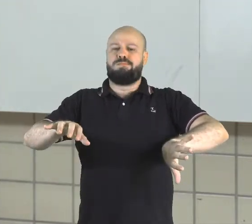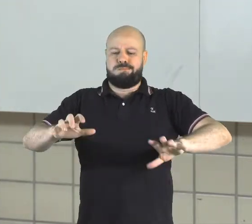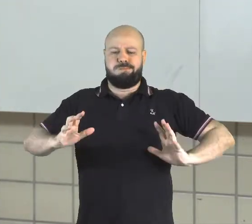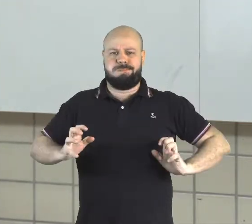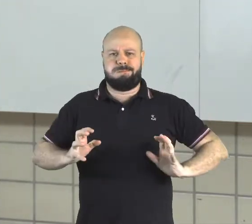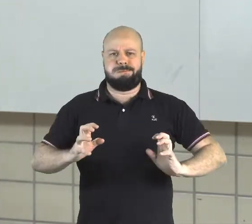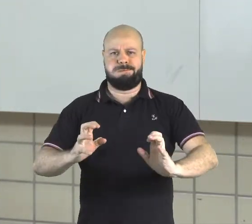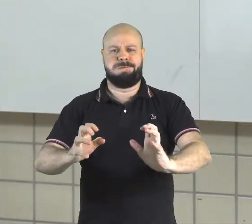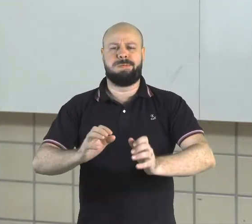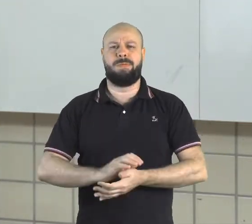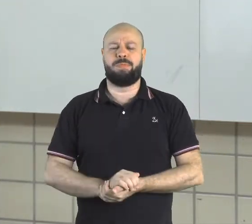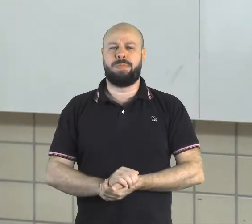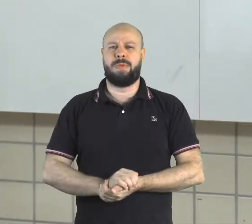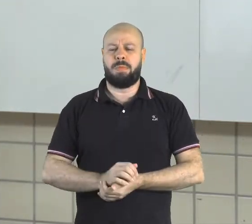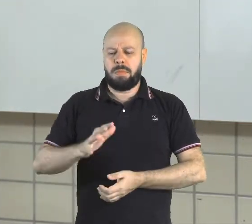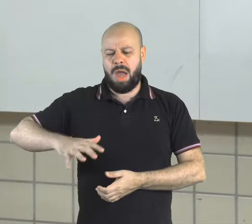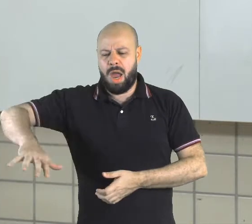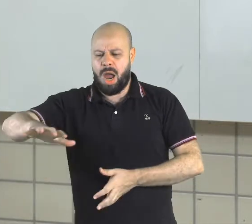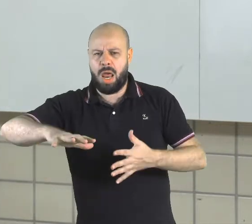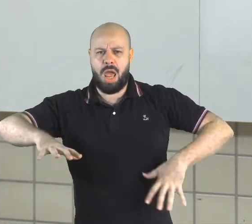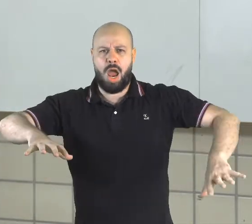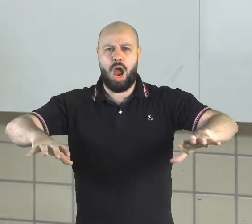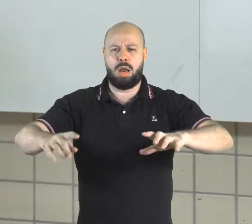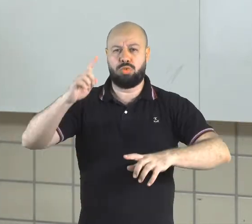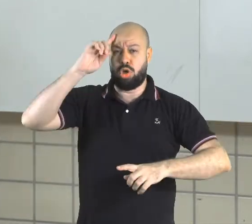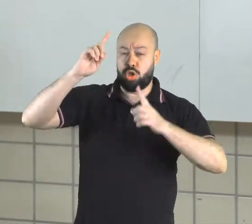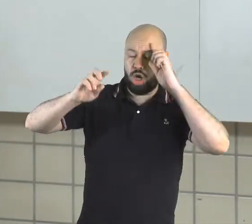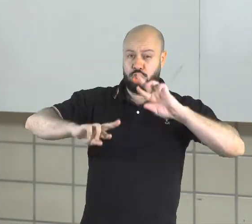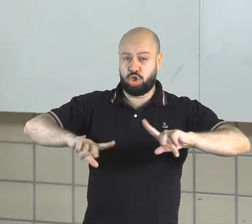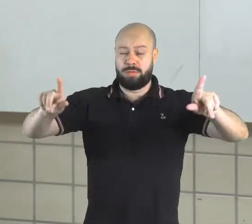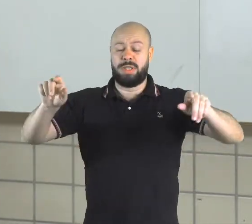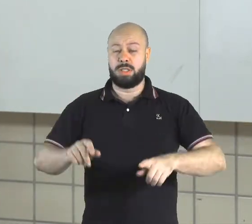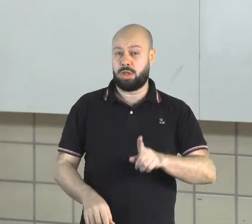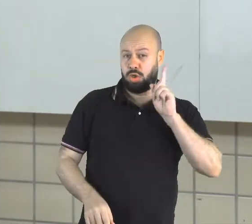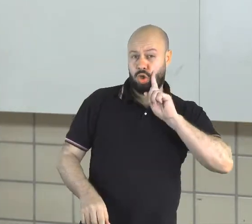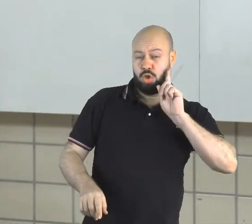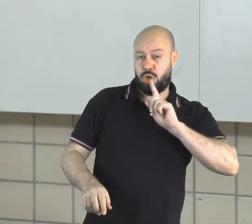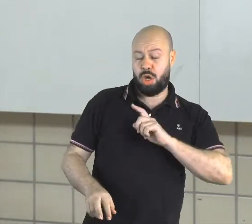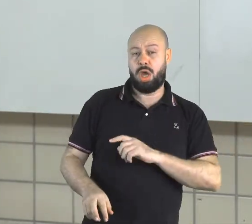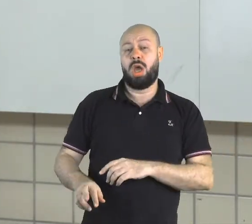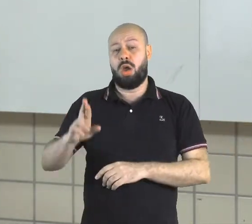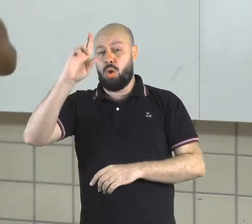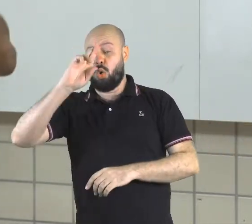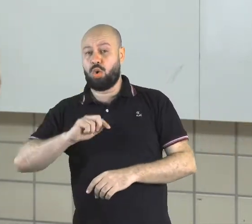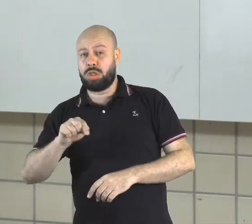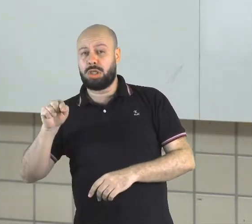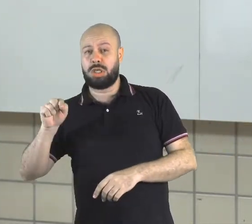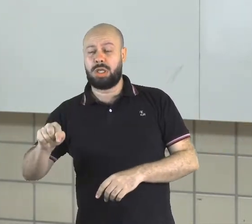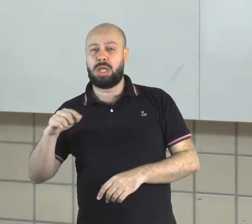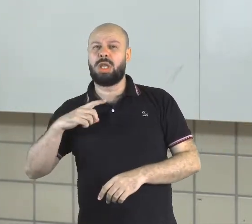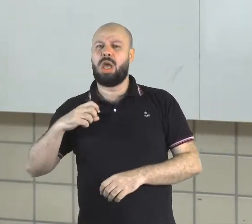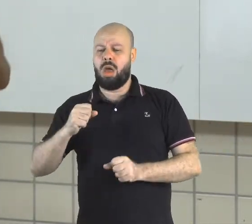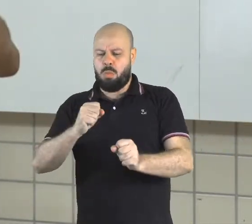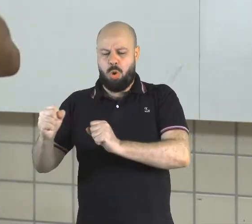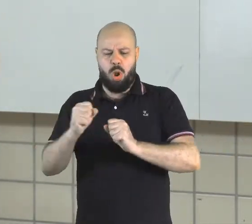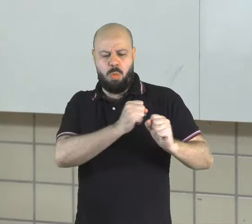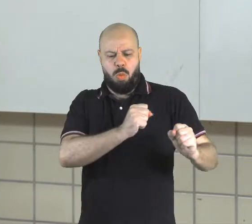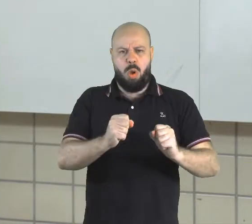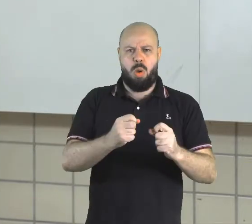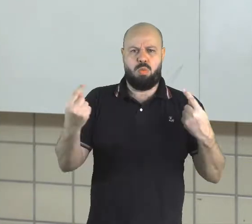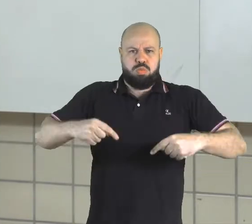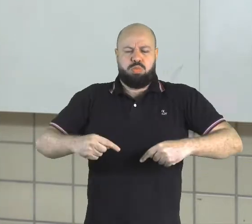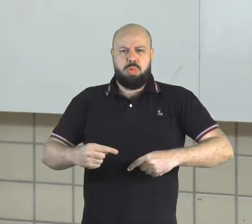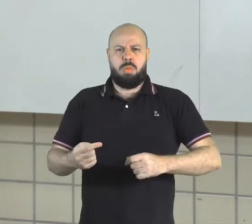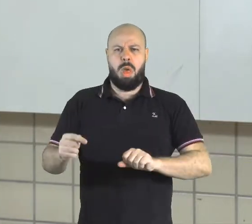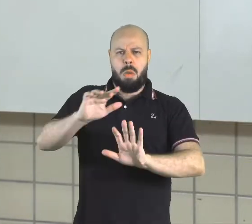entre as duas regiões, né, Estados Unidos e Rússia, existia também uma disputa de poder, uma disputa